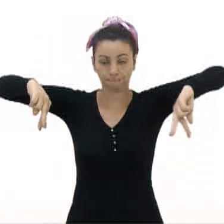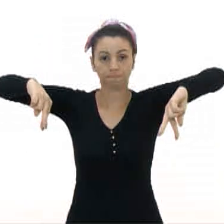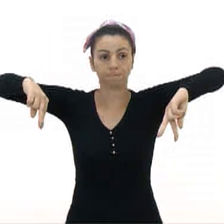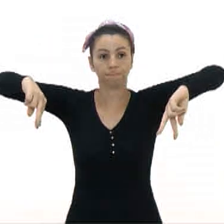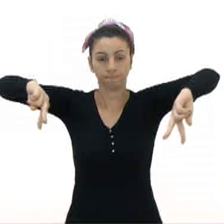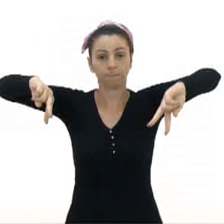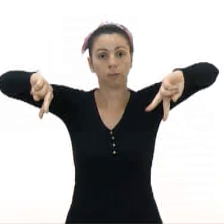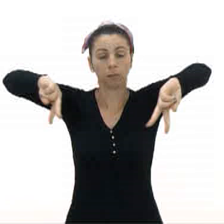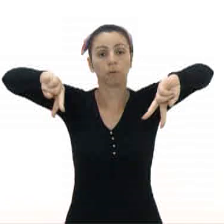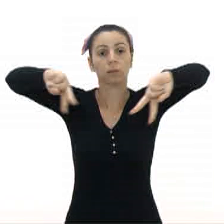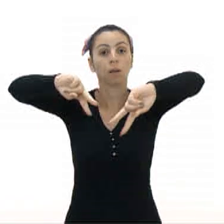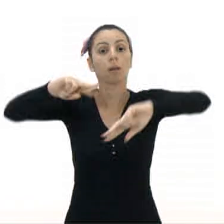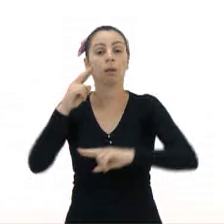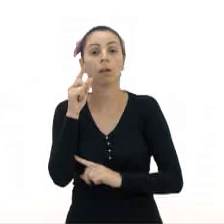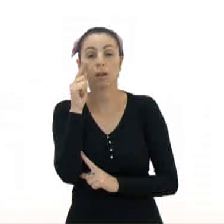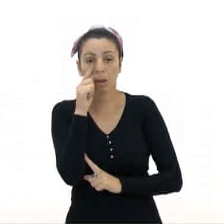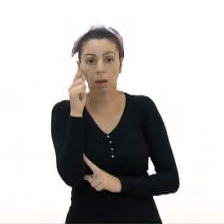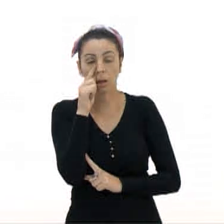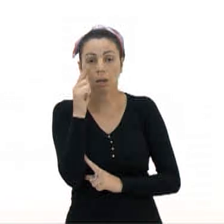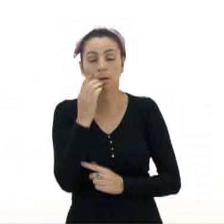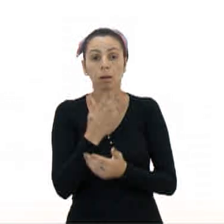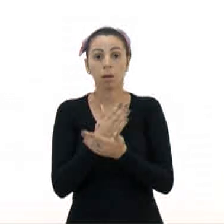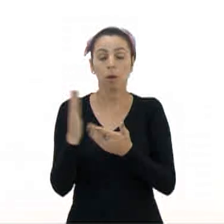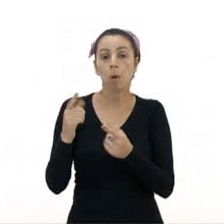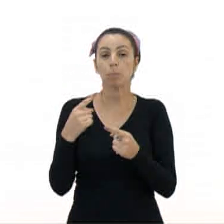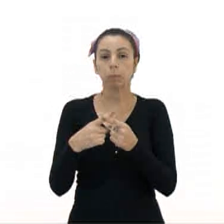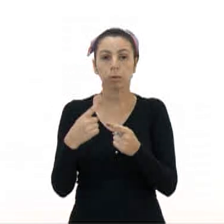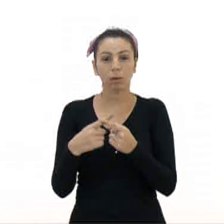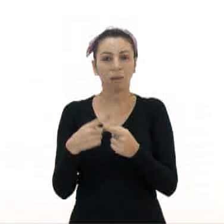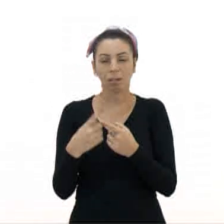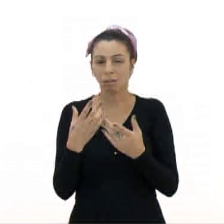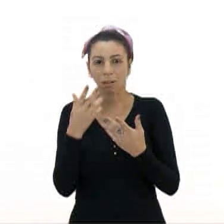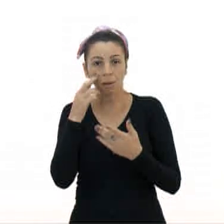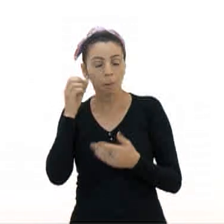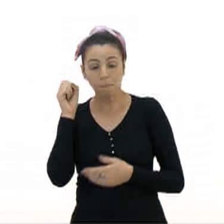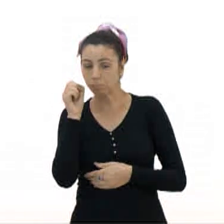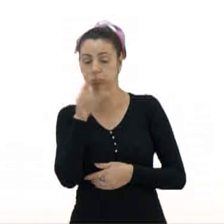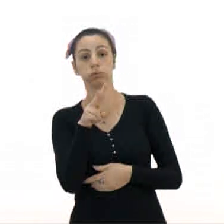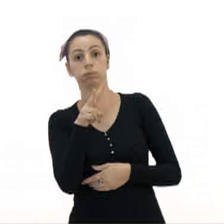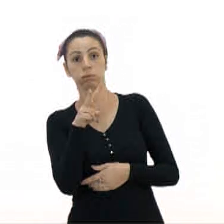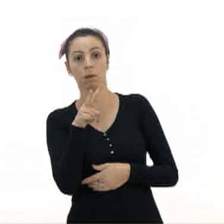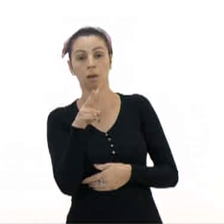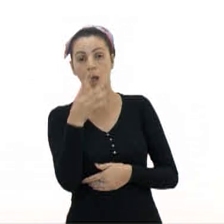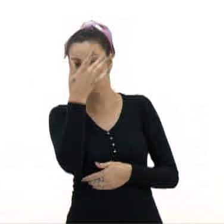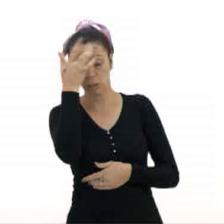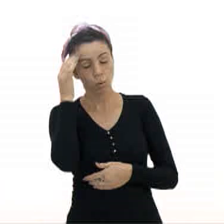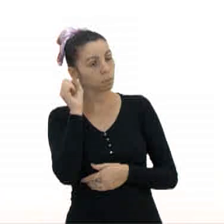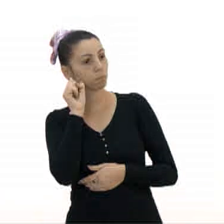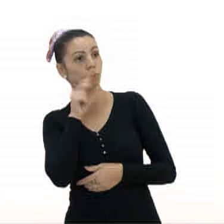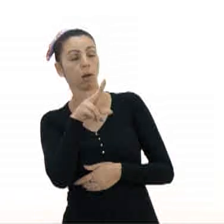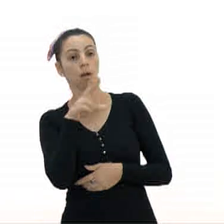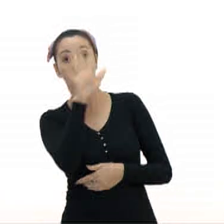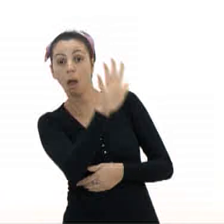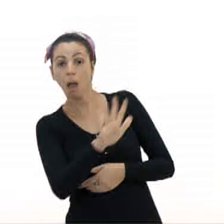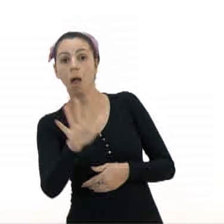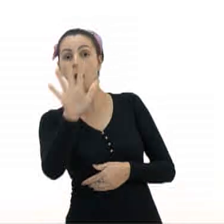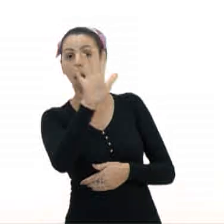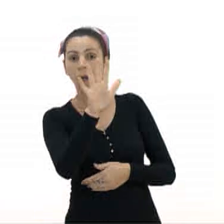colunas gregas, elas são duplicadas ali para exagerar. O exagero é o ponto alto do Barroco,